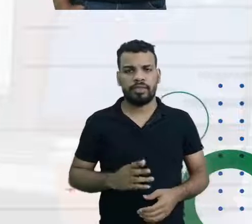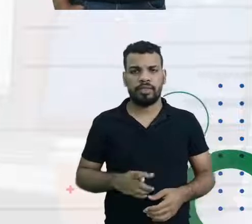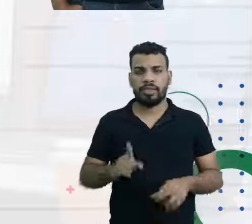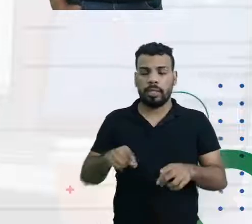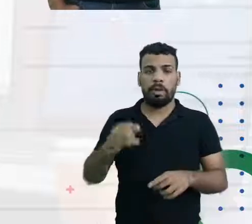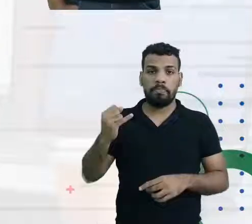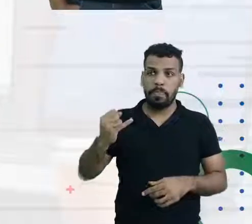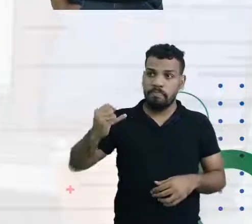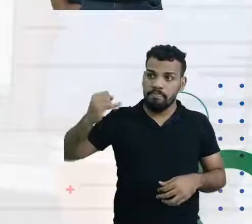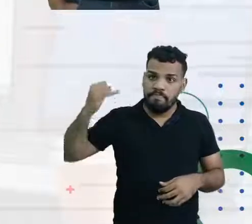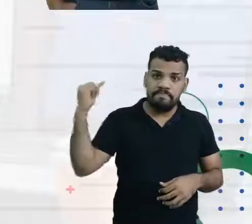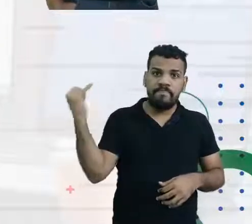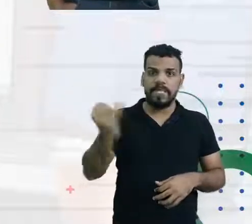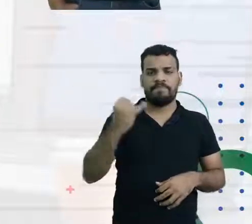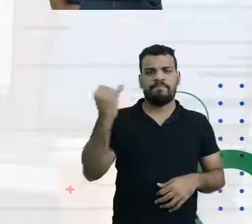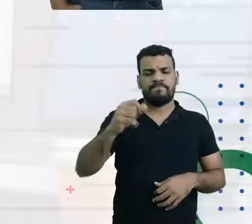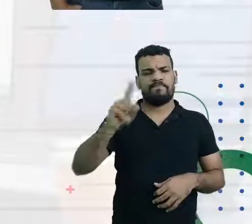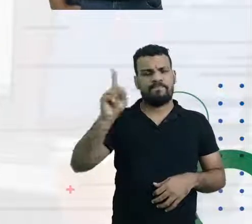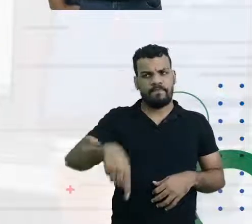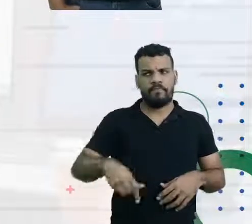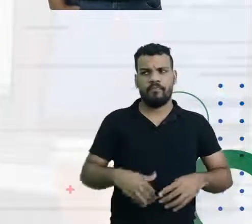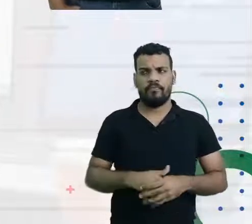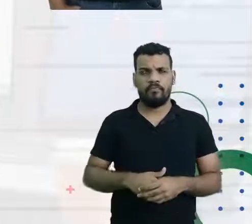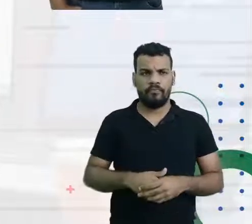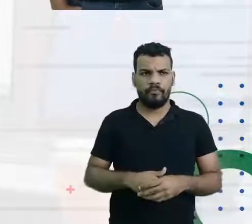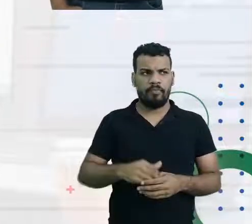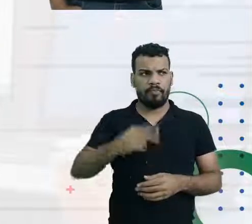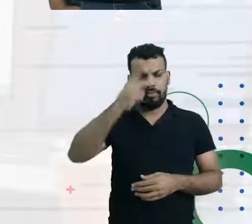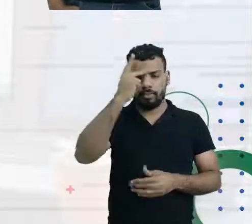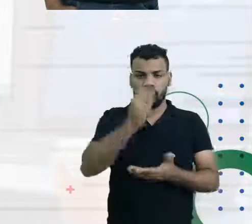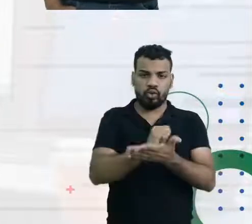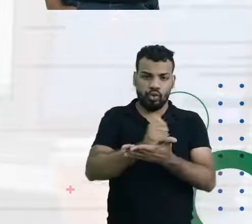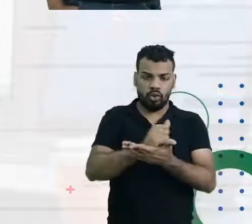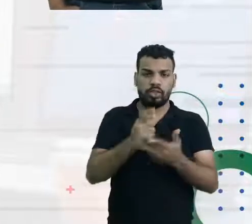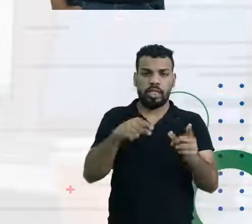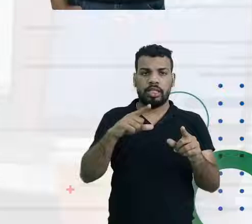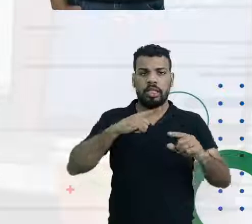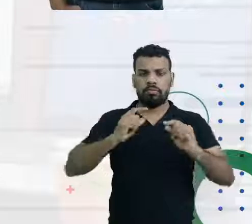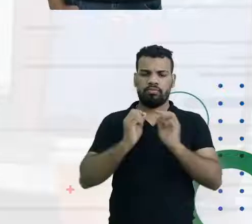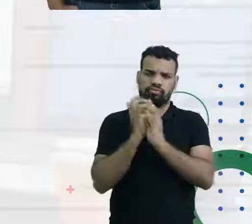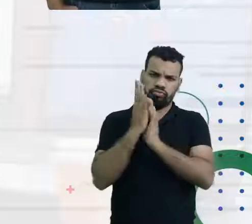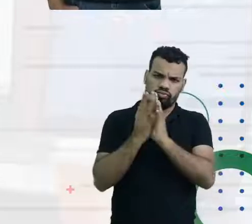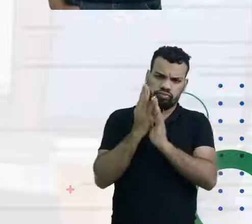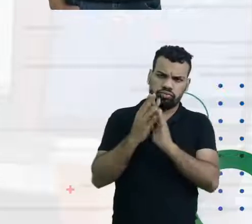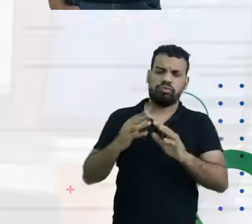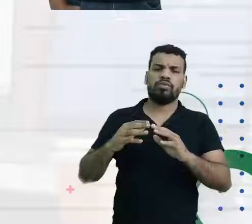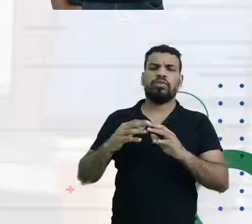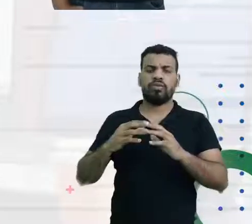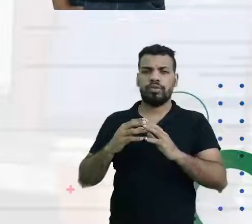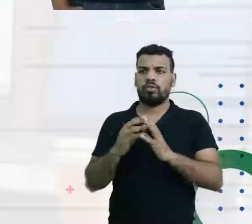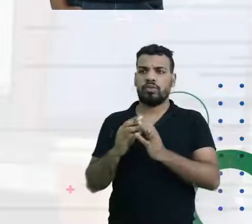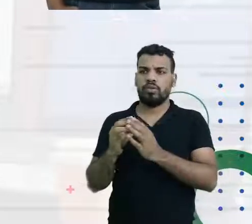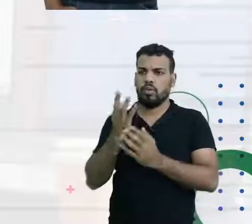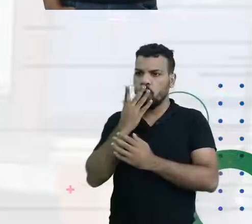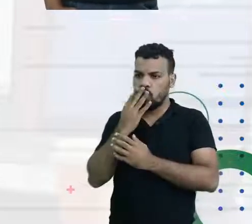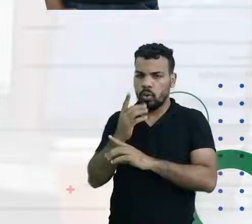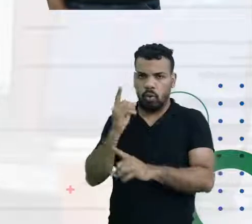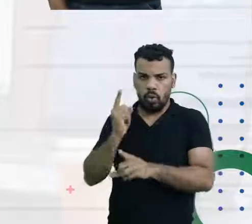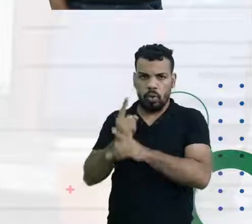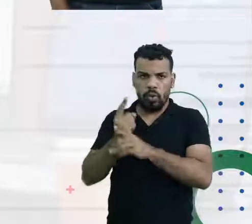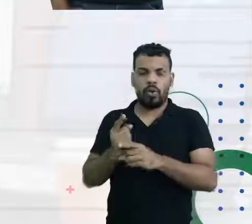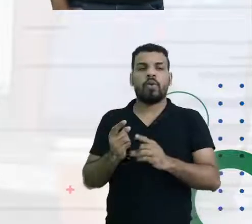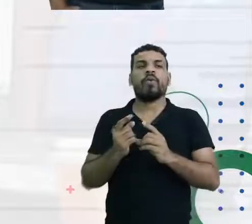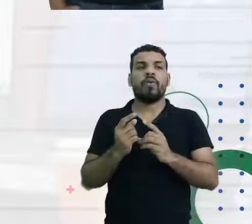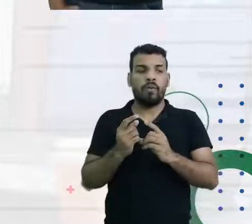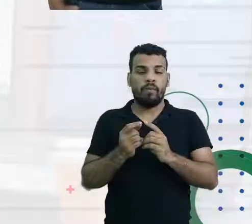extrema importância, né? Os jogadores identificam dinâmicas dentro do jogo pela cor, a experiência do